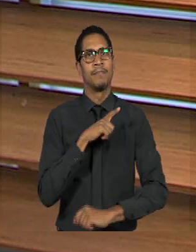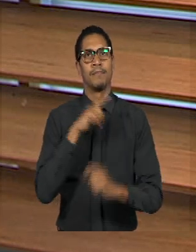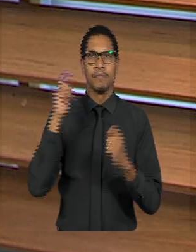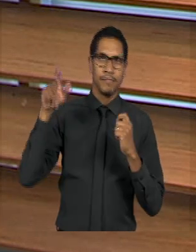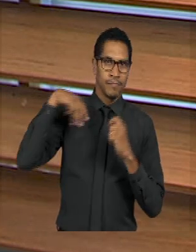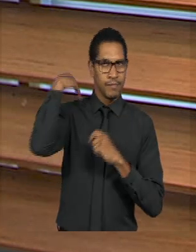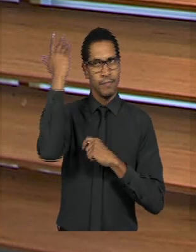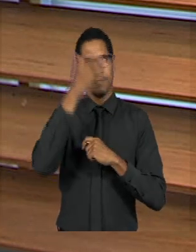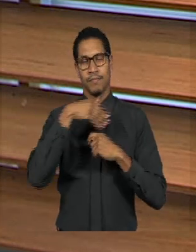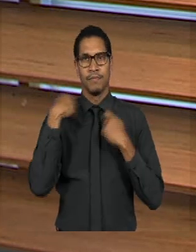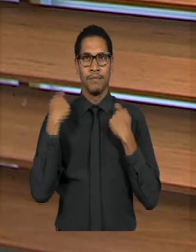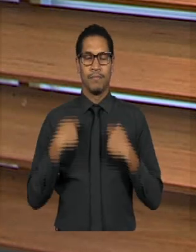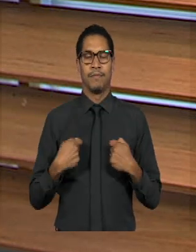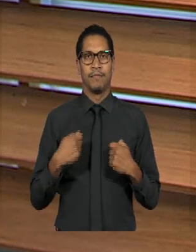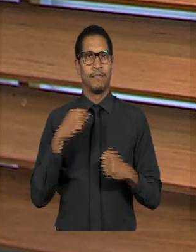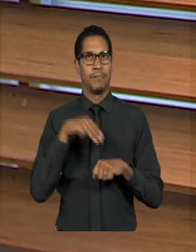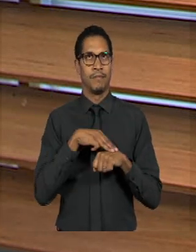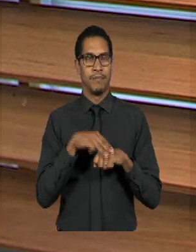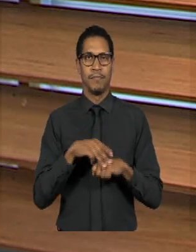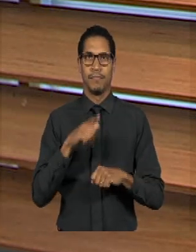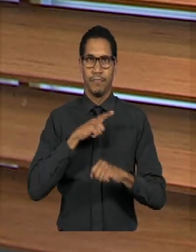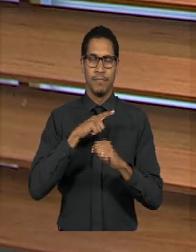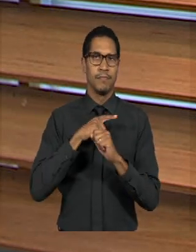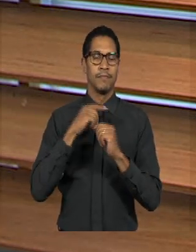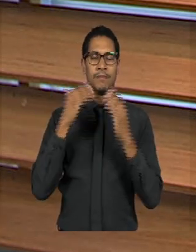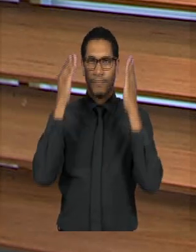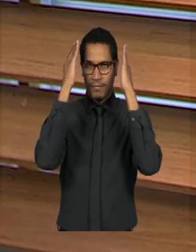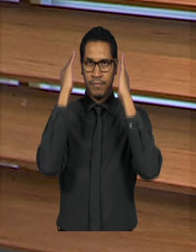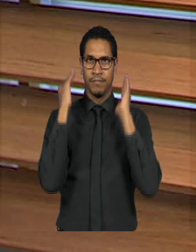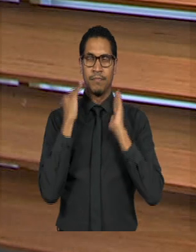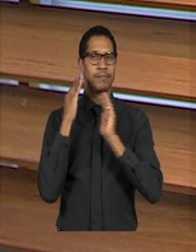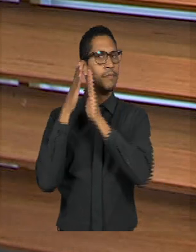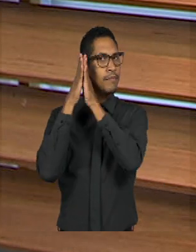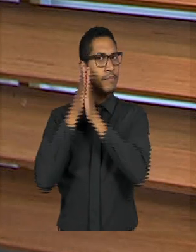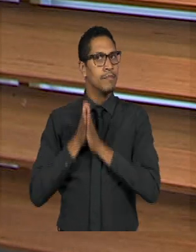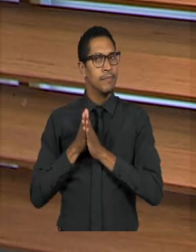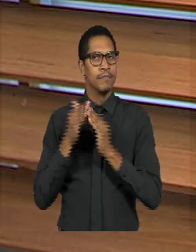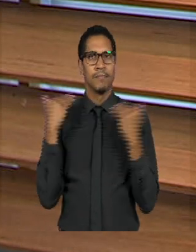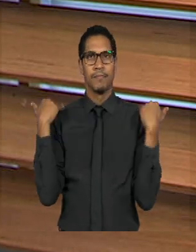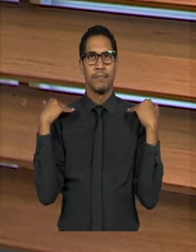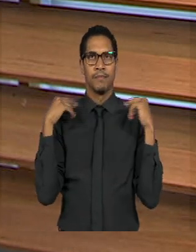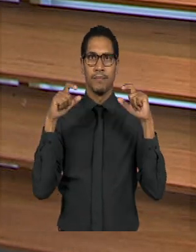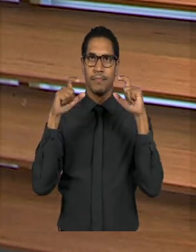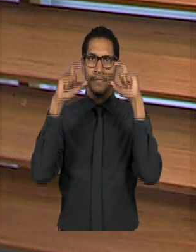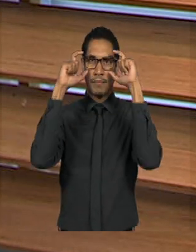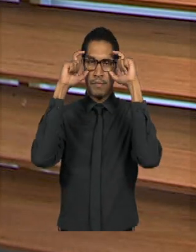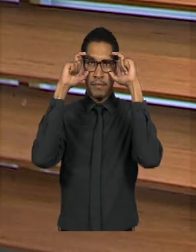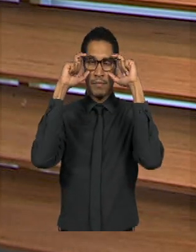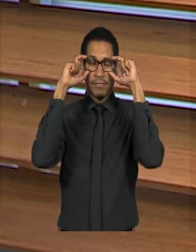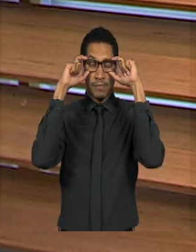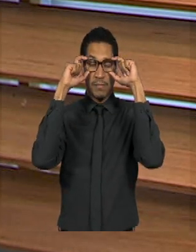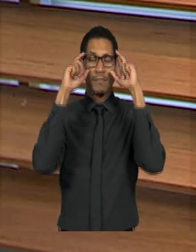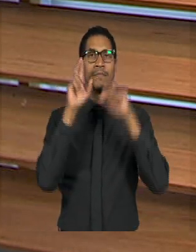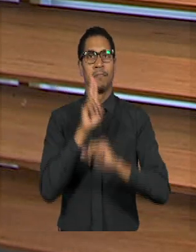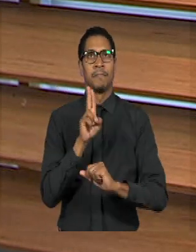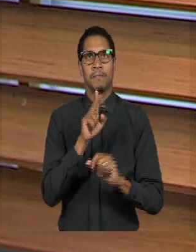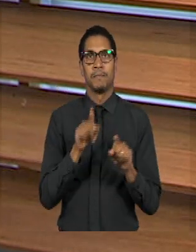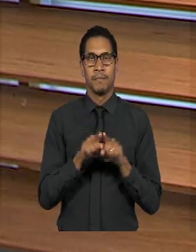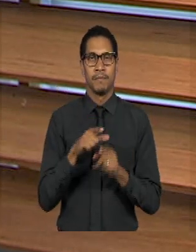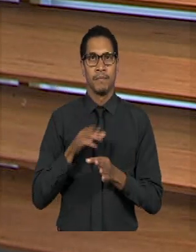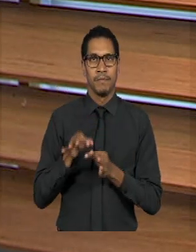chale marrom, tenho o cabelo liso até os ombros, uso óculos de grau e